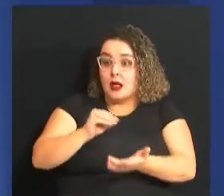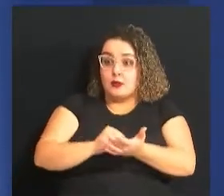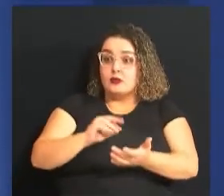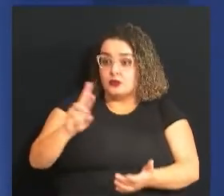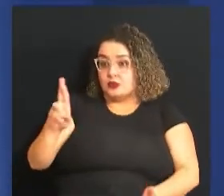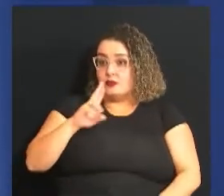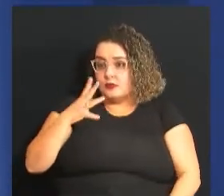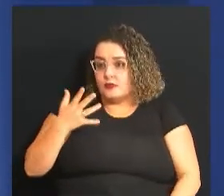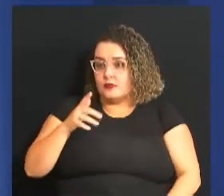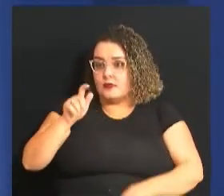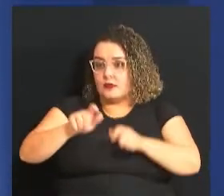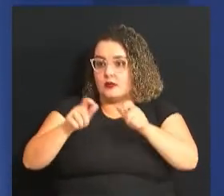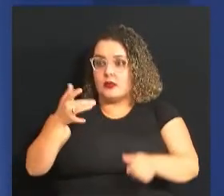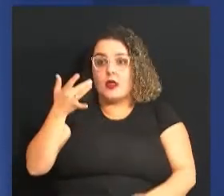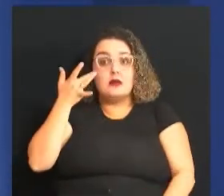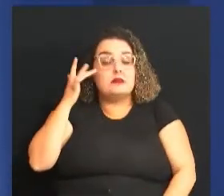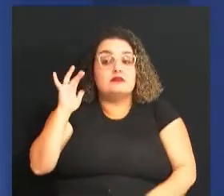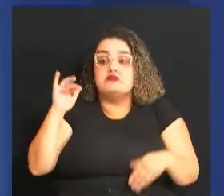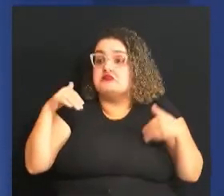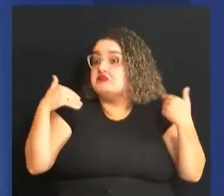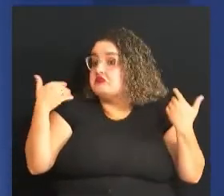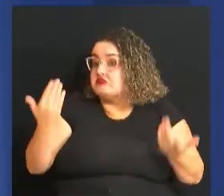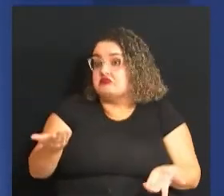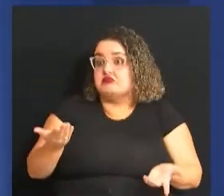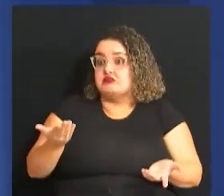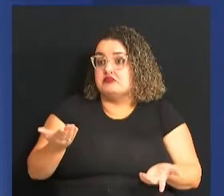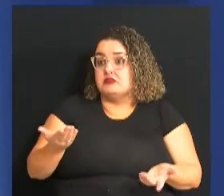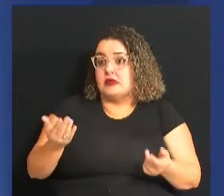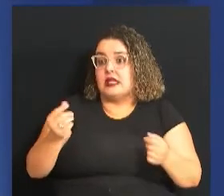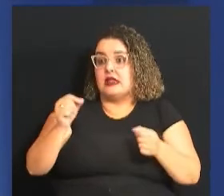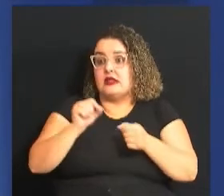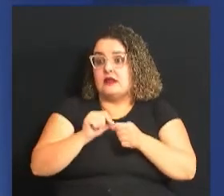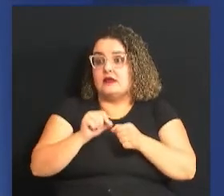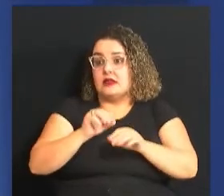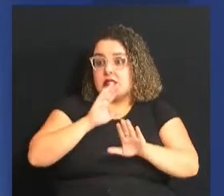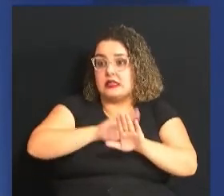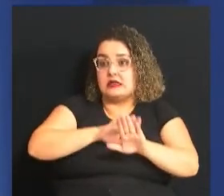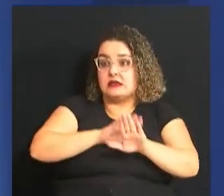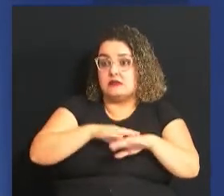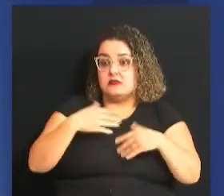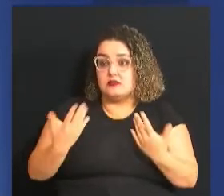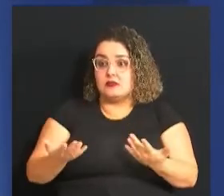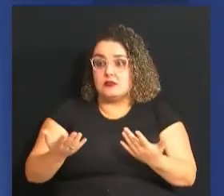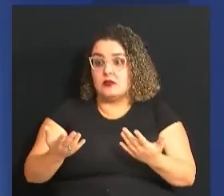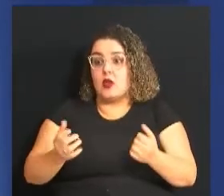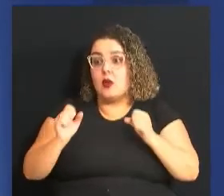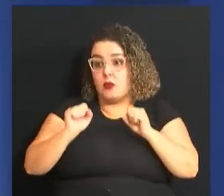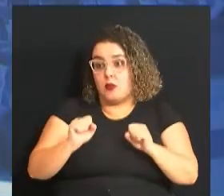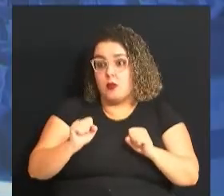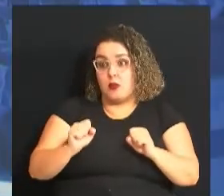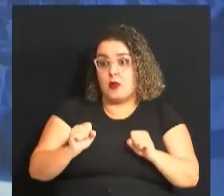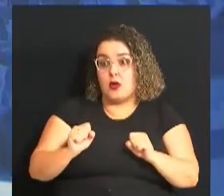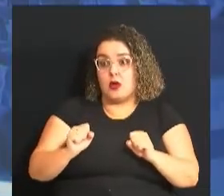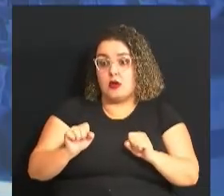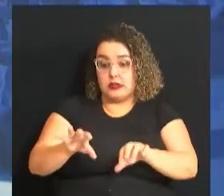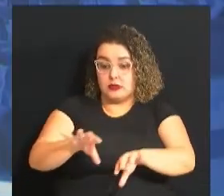nem imaginam, né, que fazendo determinada atitude, determinada ação pode vir a contrair